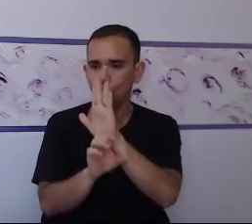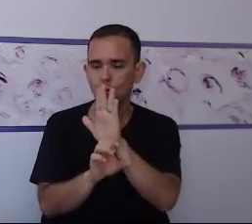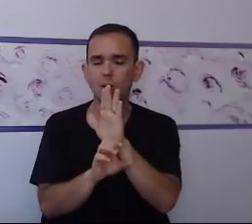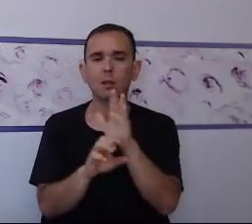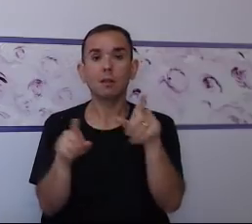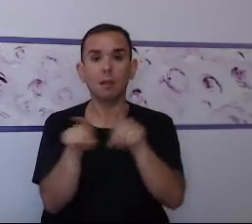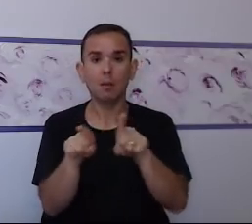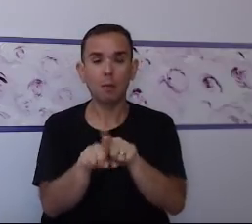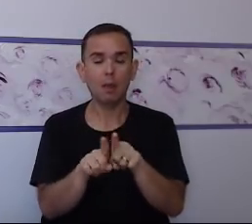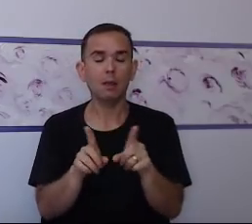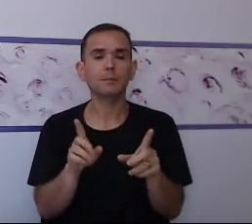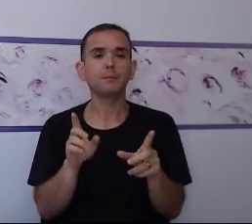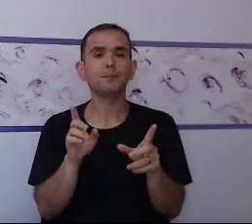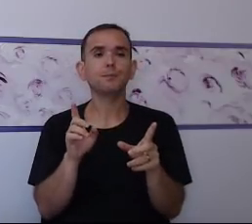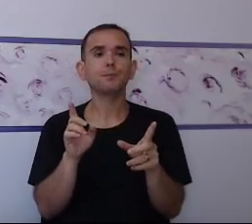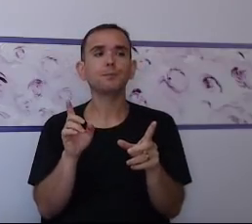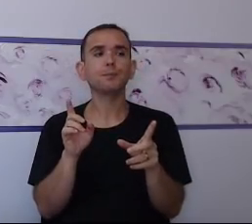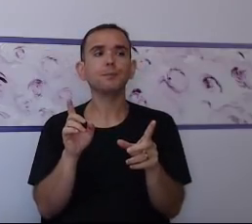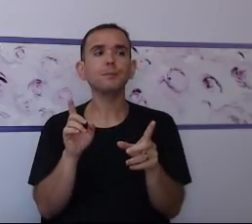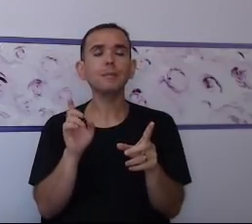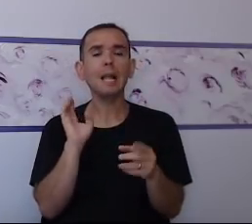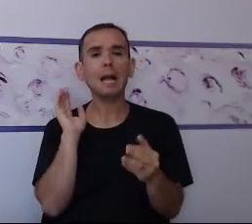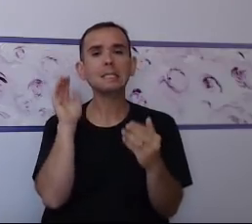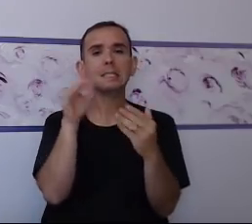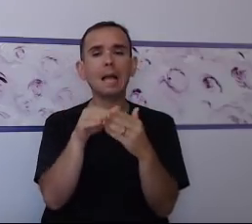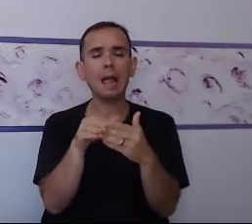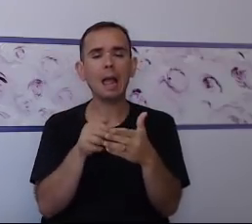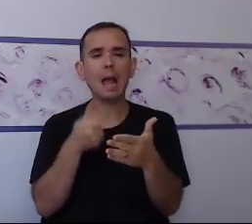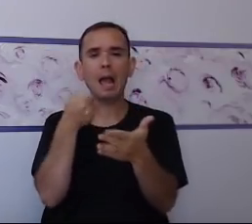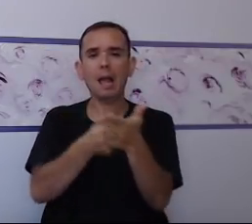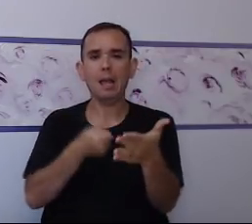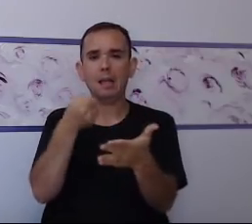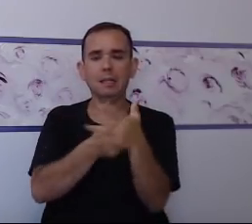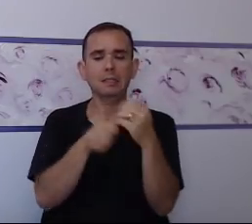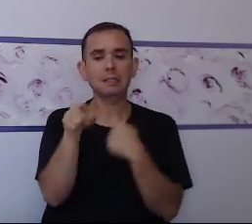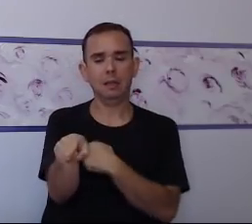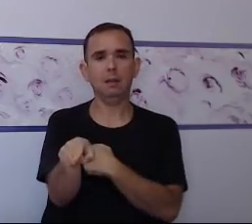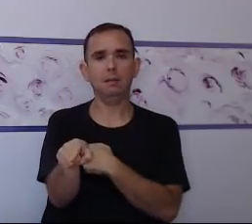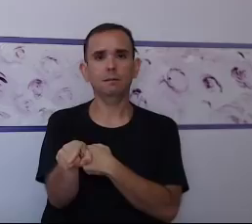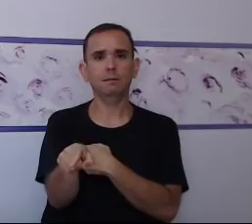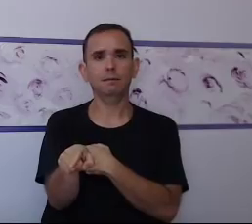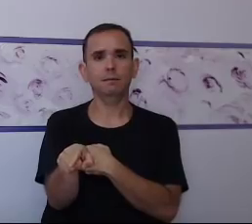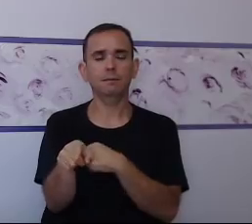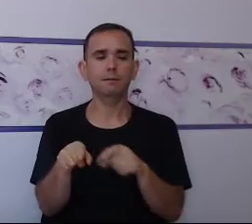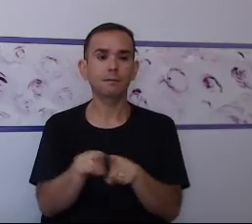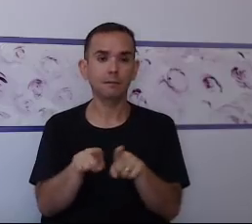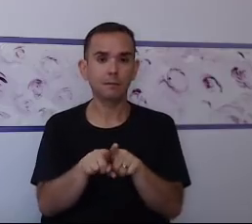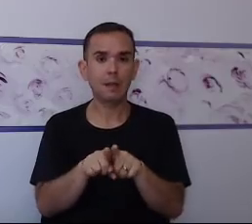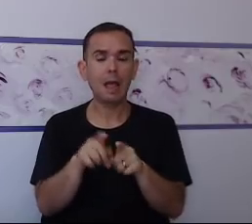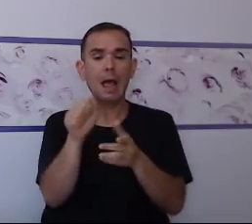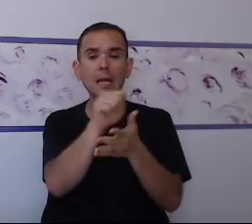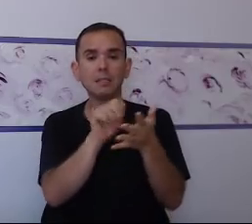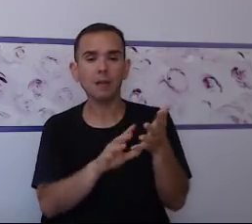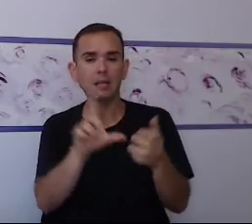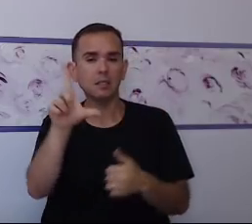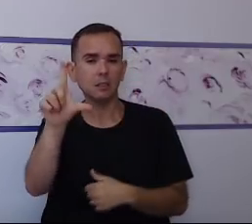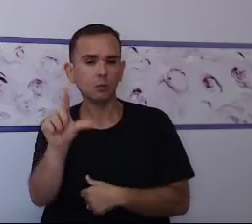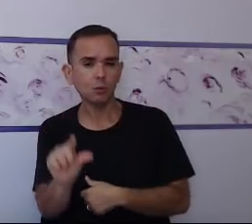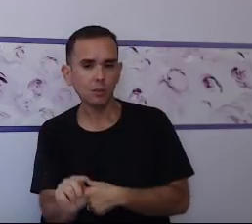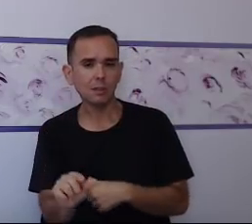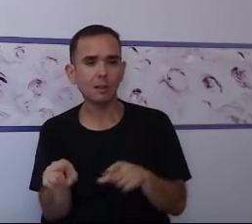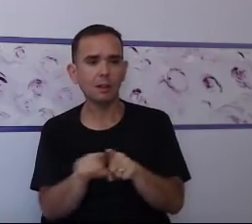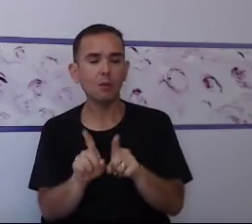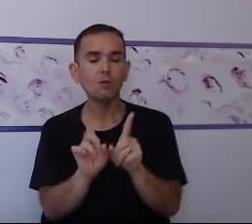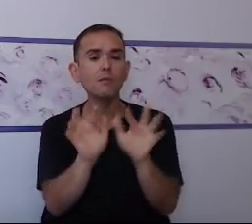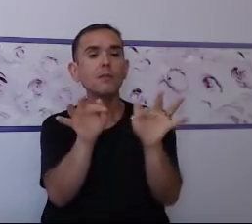até mesmo a resistência dele é também diminuída. Então, atividades reduzidas, né,